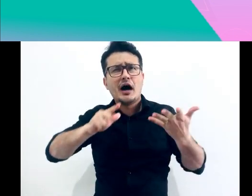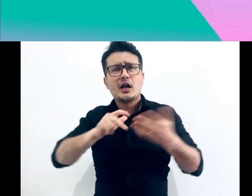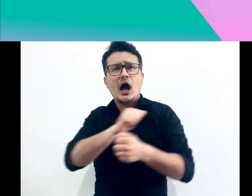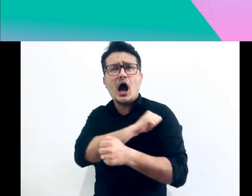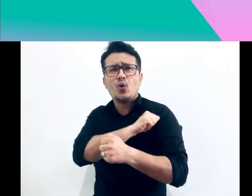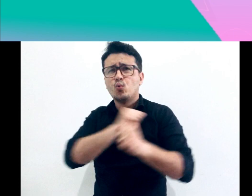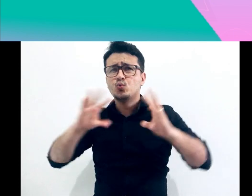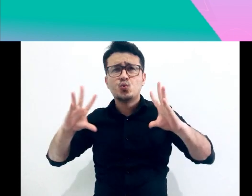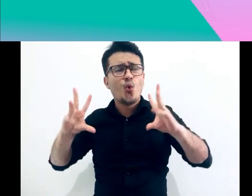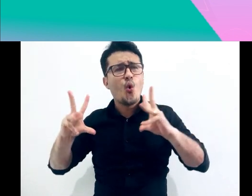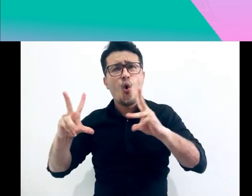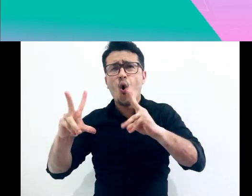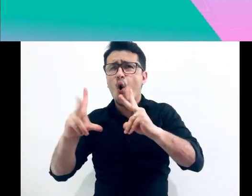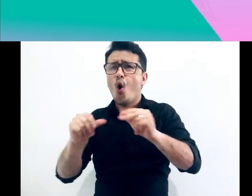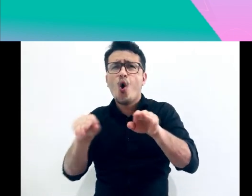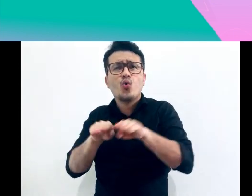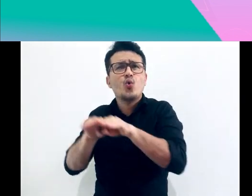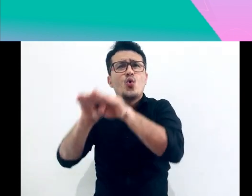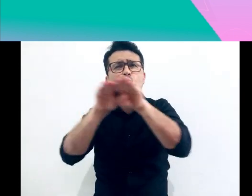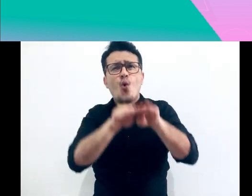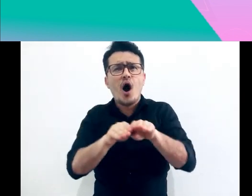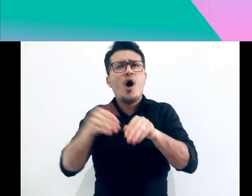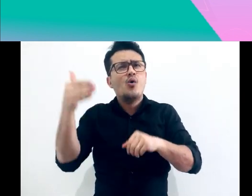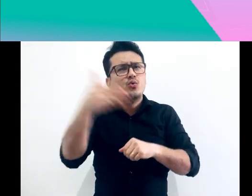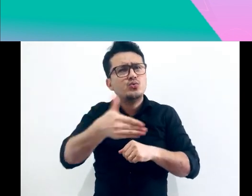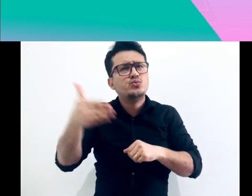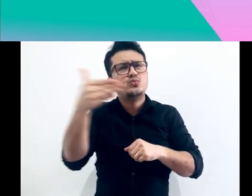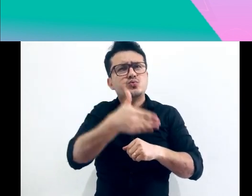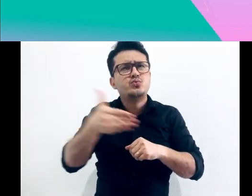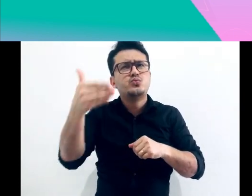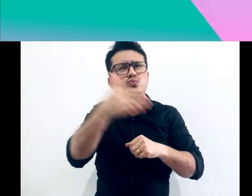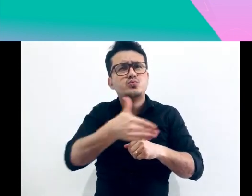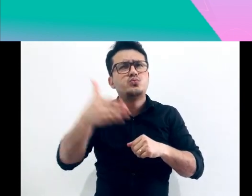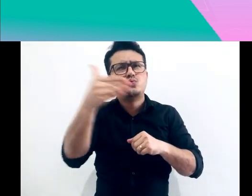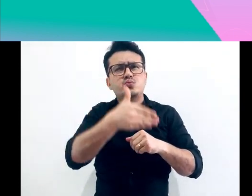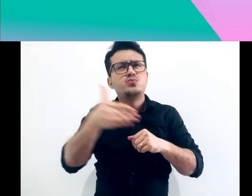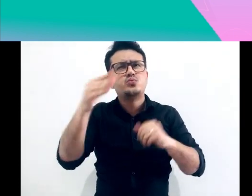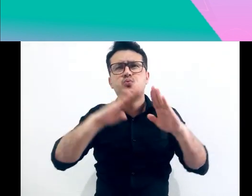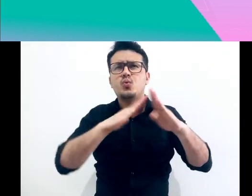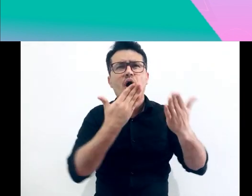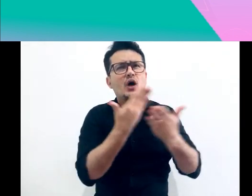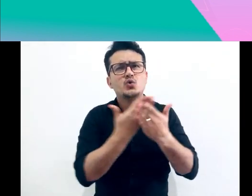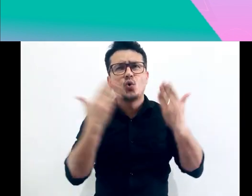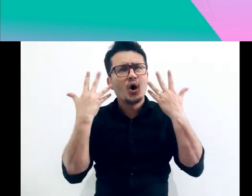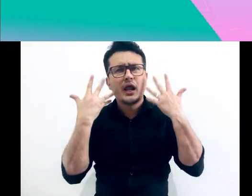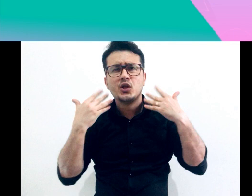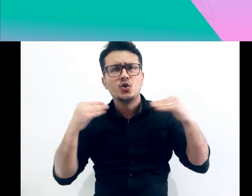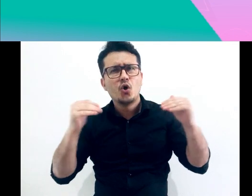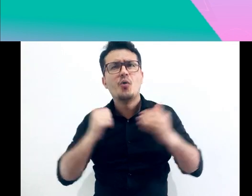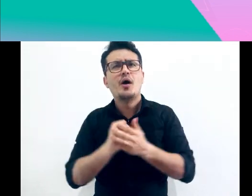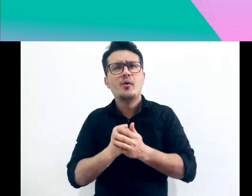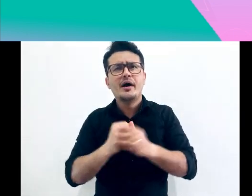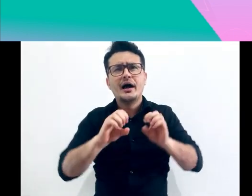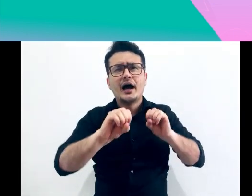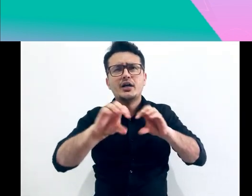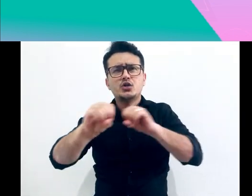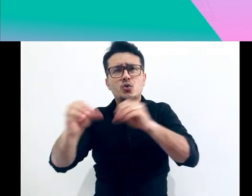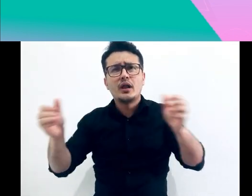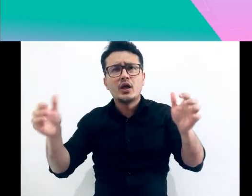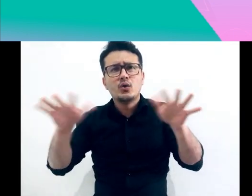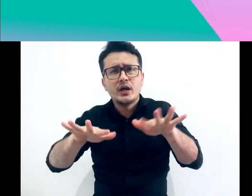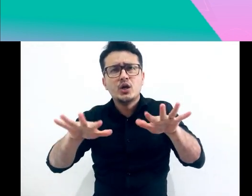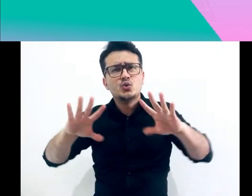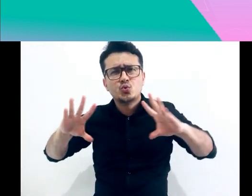radical, completa e sistemática. Todos os alunos, sem exceção, devem frequentar as salas de aula do ensino